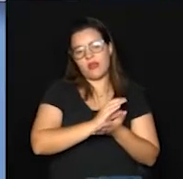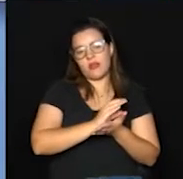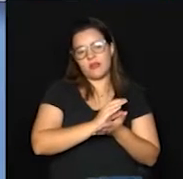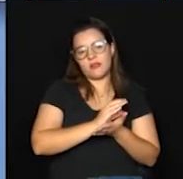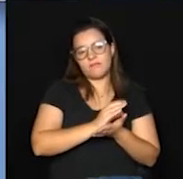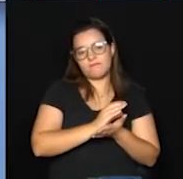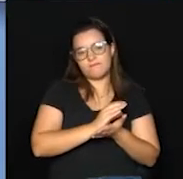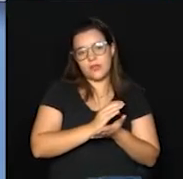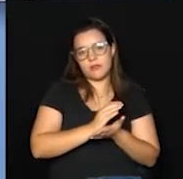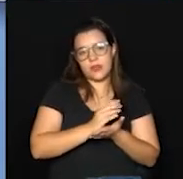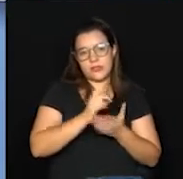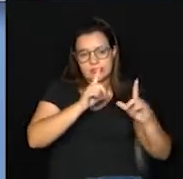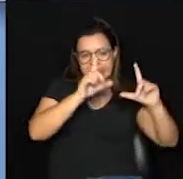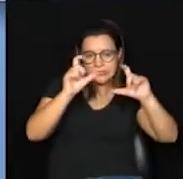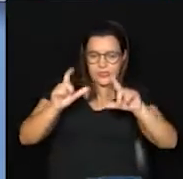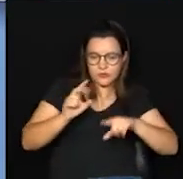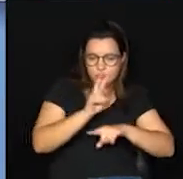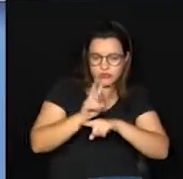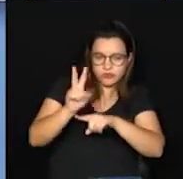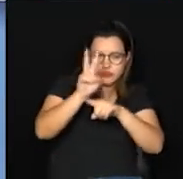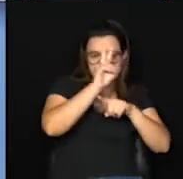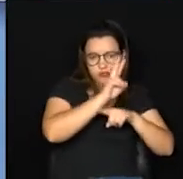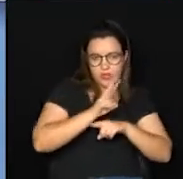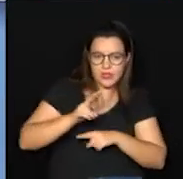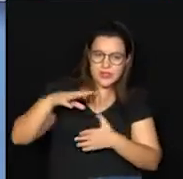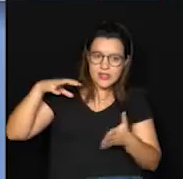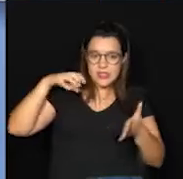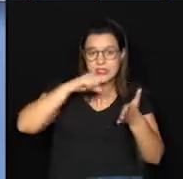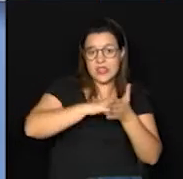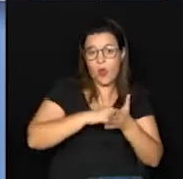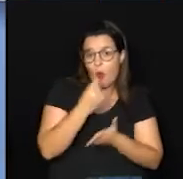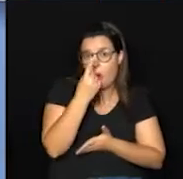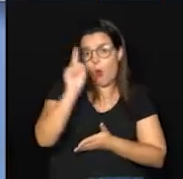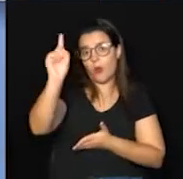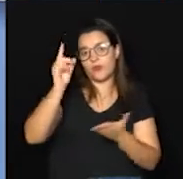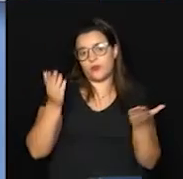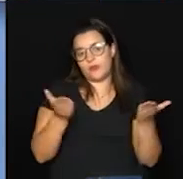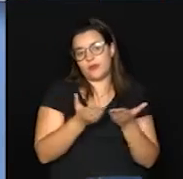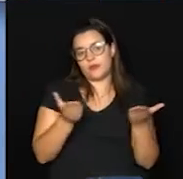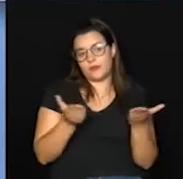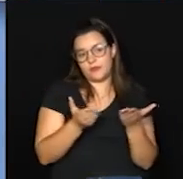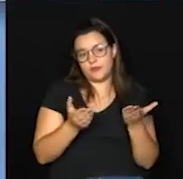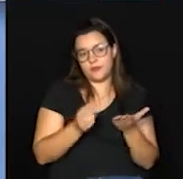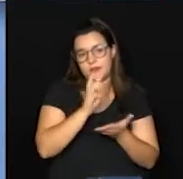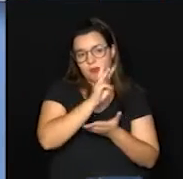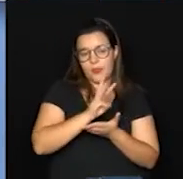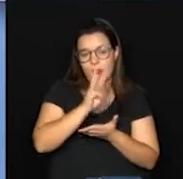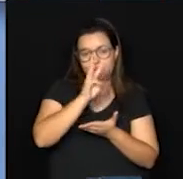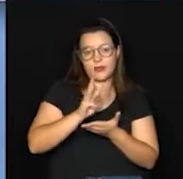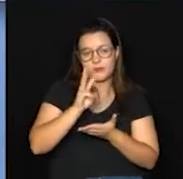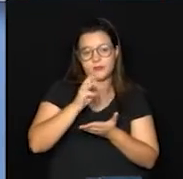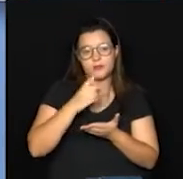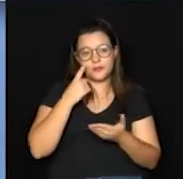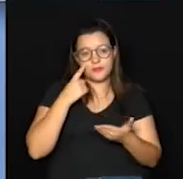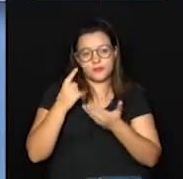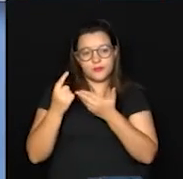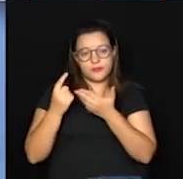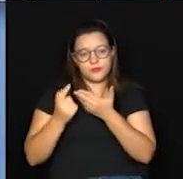Solange Zuniga. Ambos com inscrições também até hoje. Então, olha aí o site da Funarte,